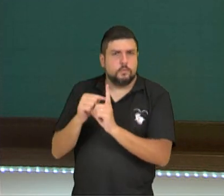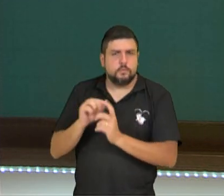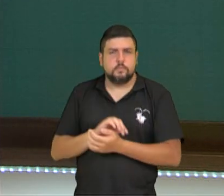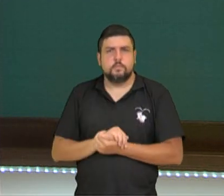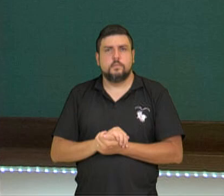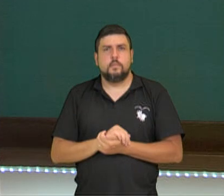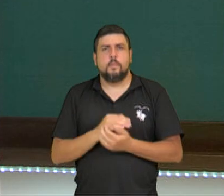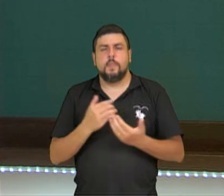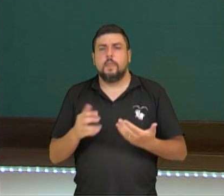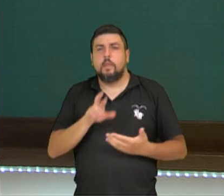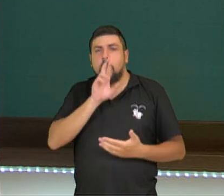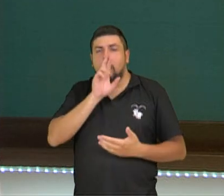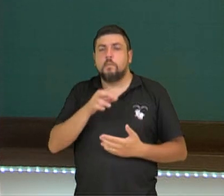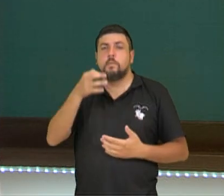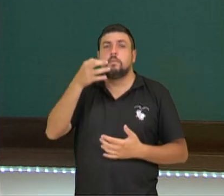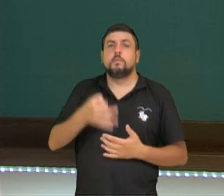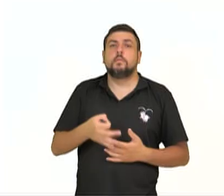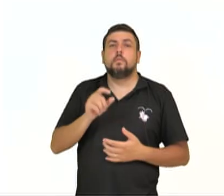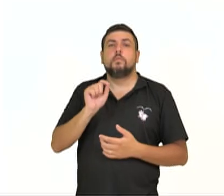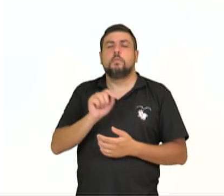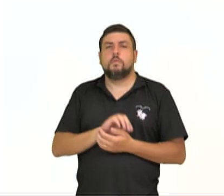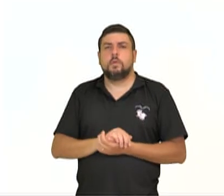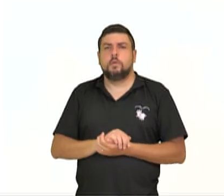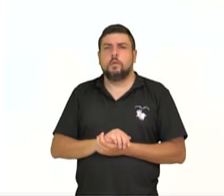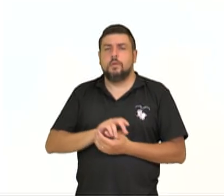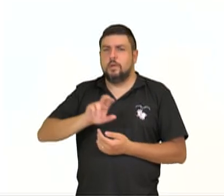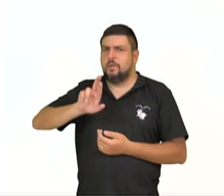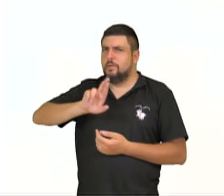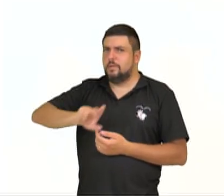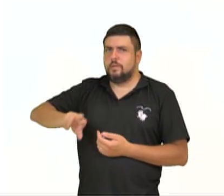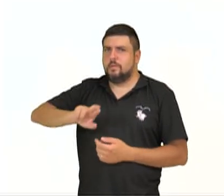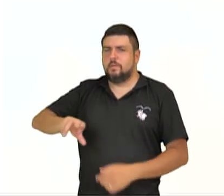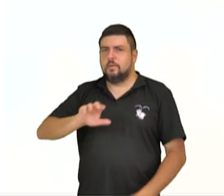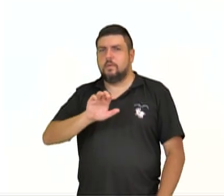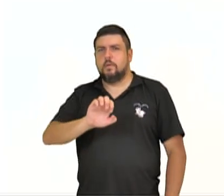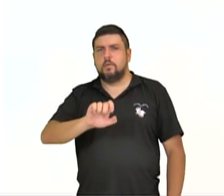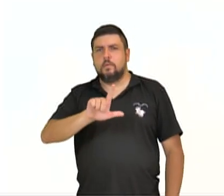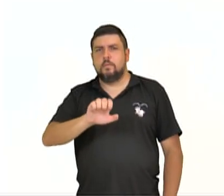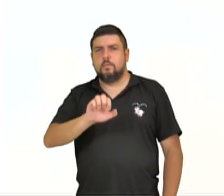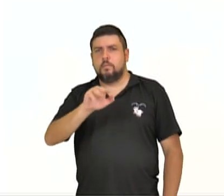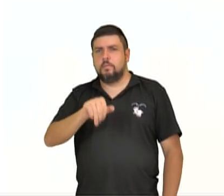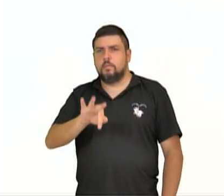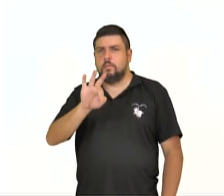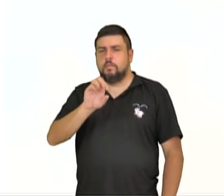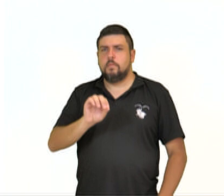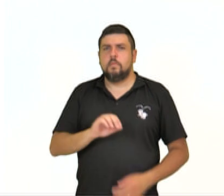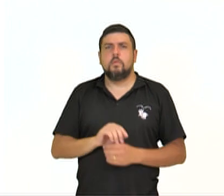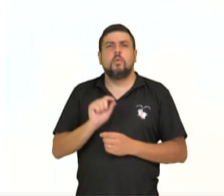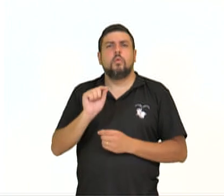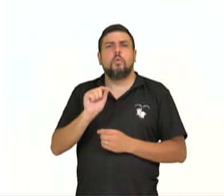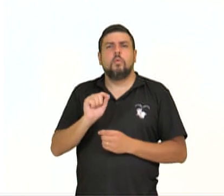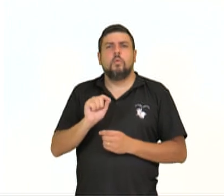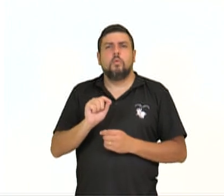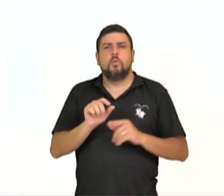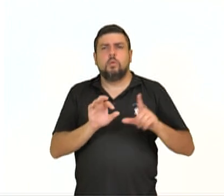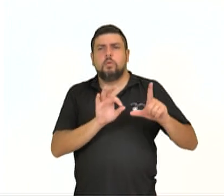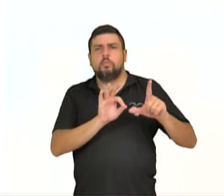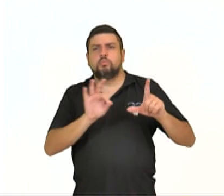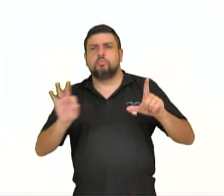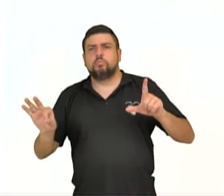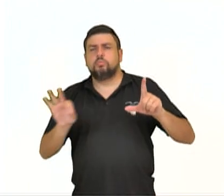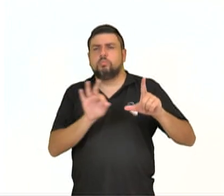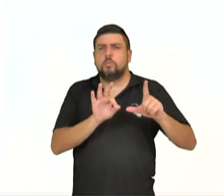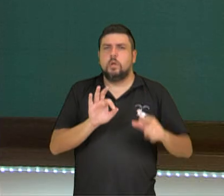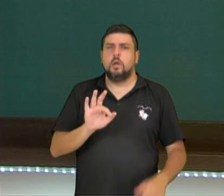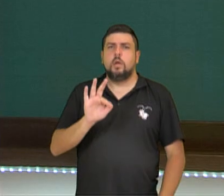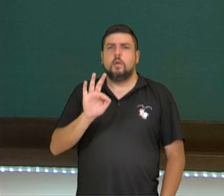resposta certa que nós temos ali, que não é elemento do clima, é a latitude. O que é a latitude? É fator